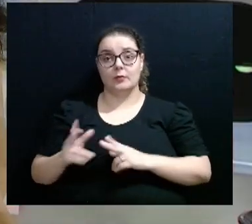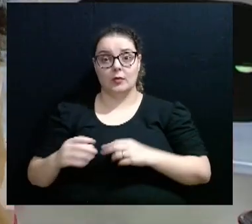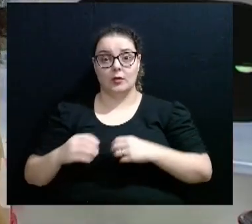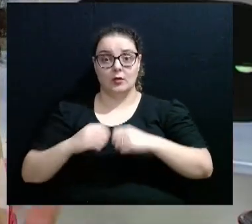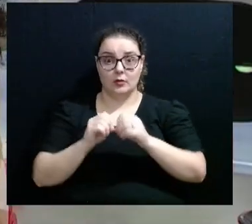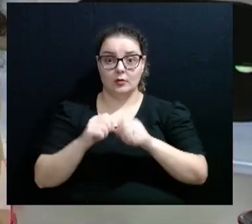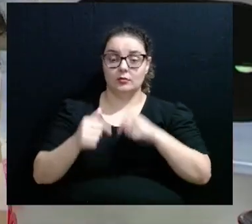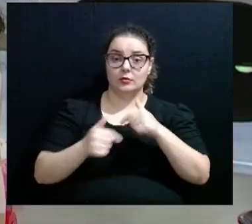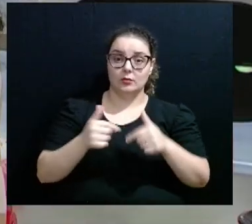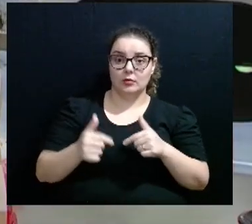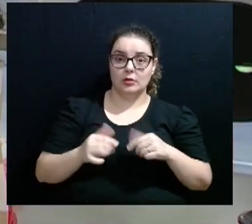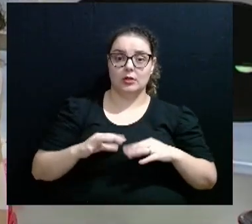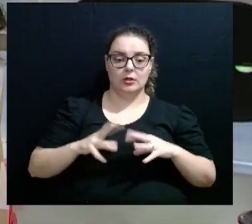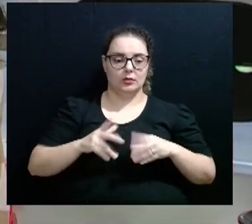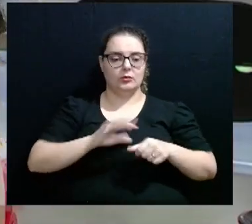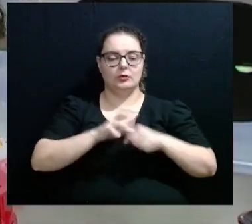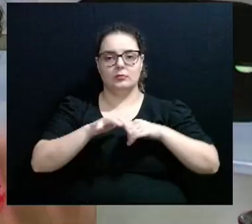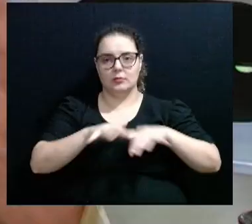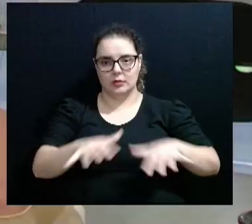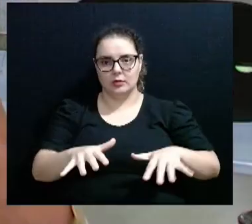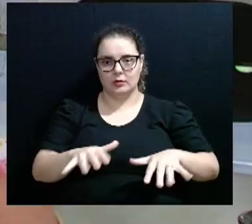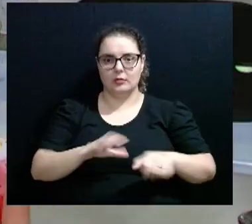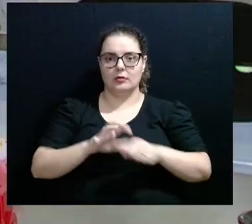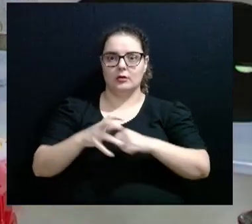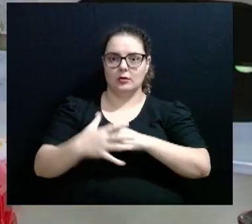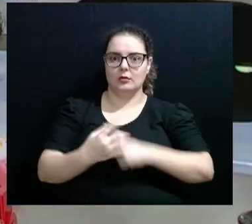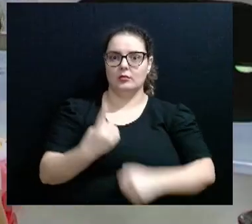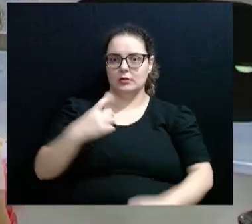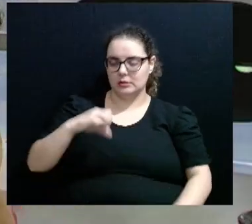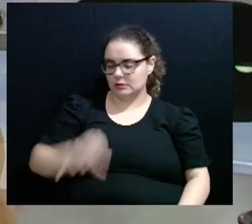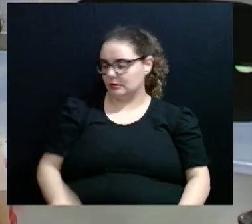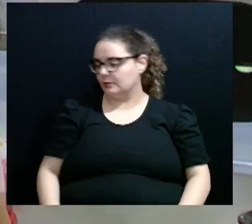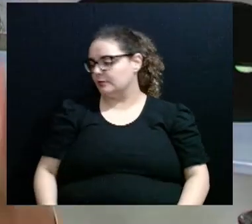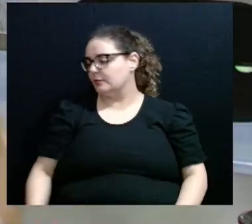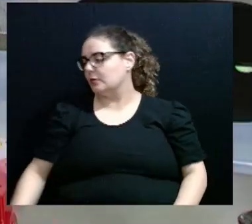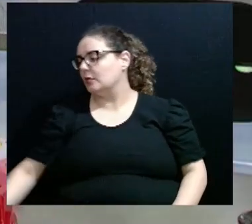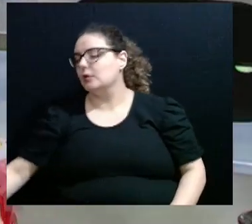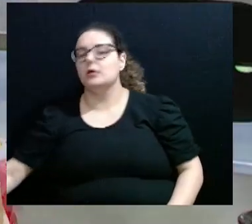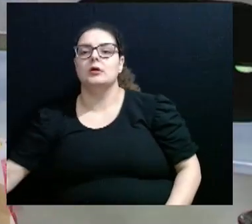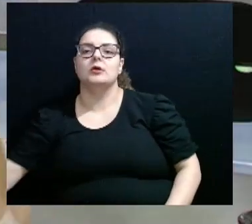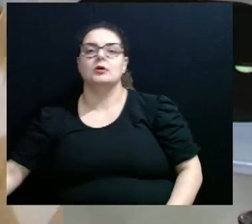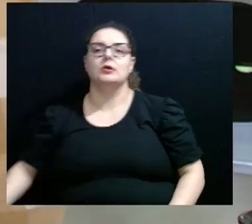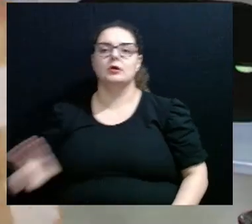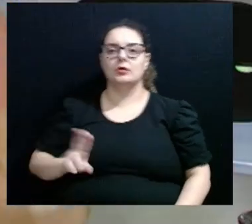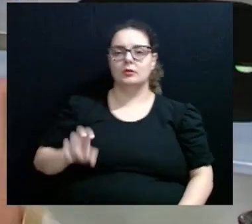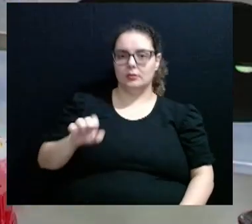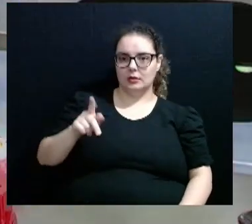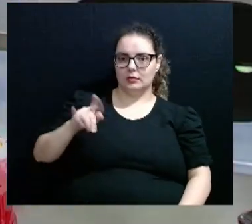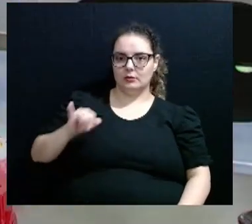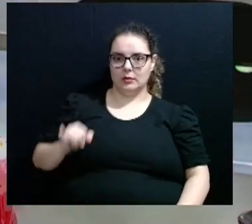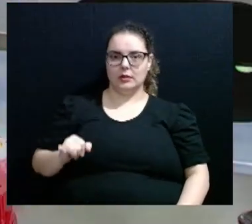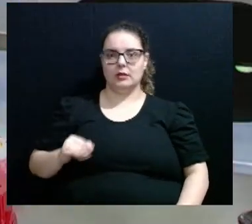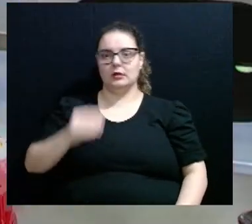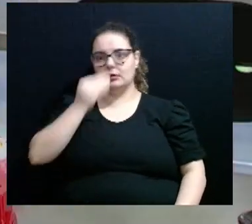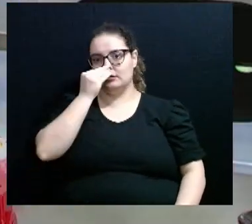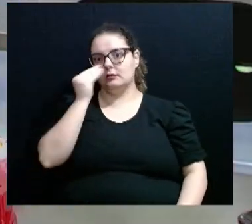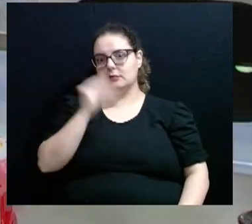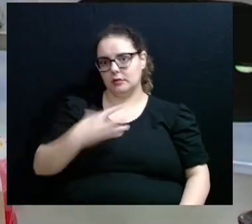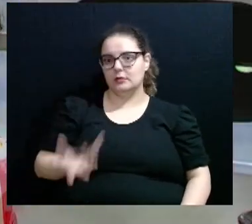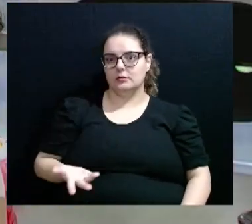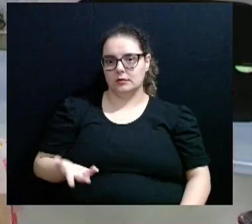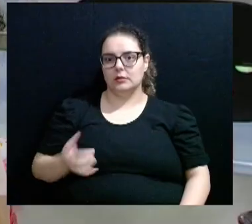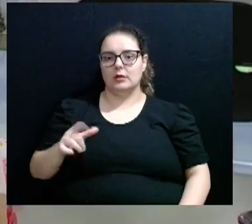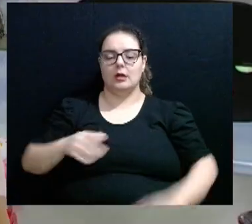toda a pandemia com a Covid-19, né? Que a gente utiliza os EPIs que são descartáveis, né? Que máscara, aquele conjunto de